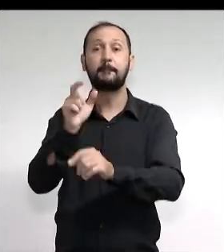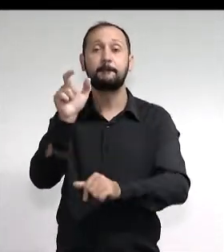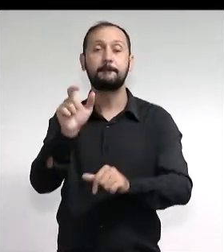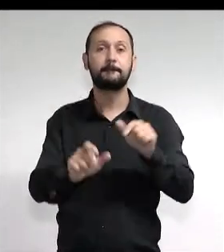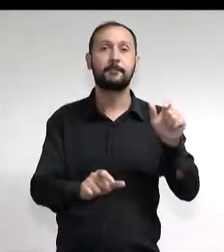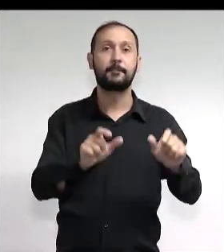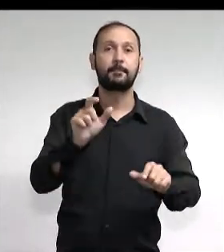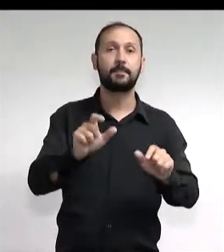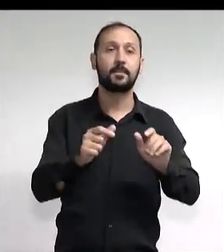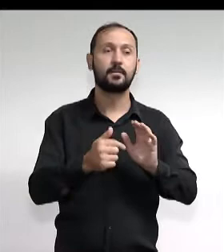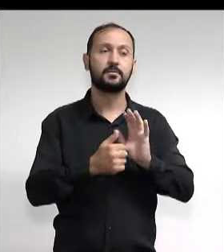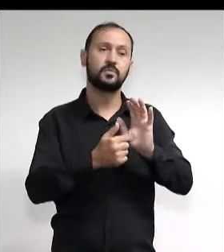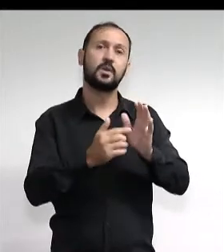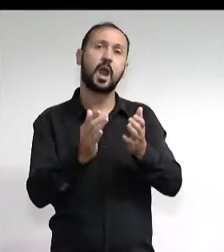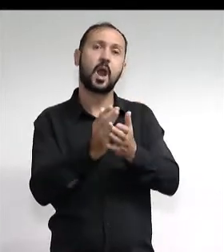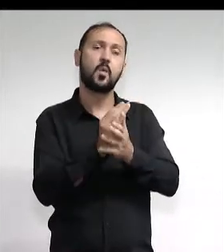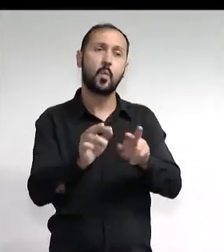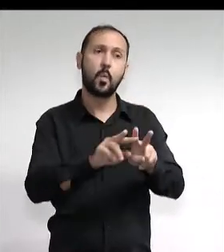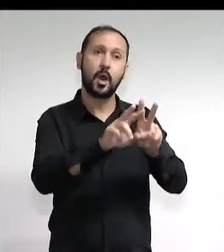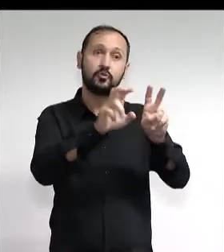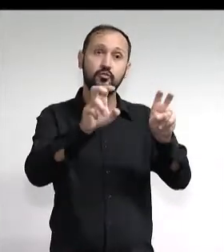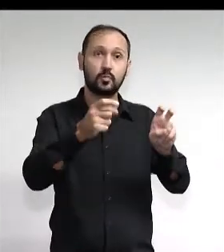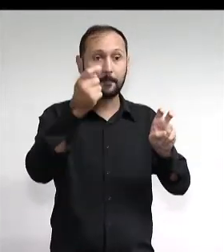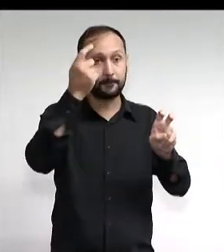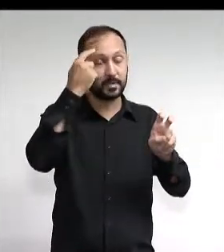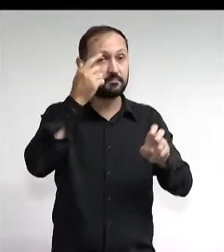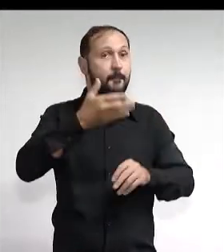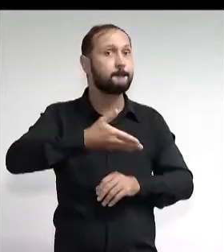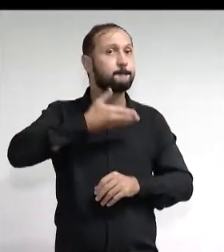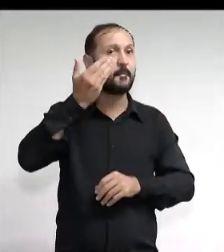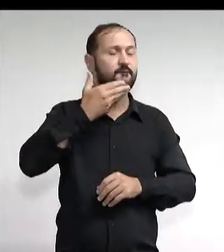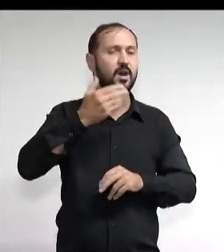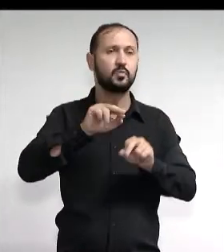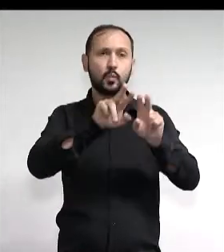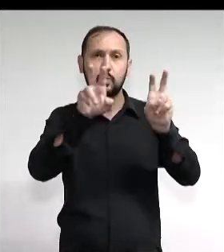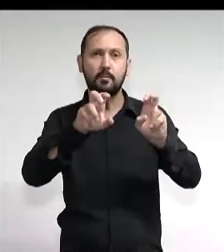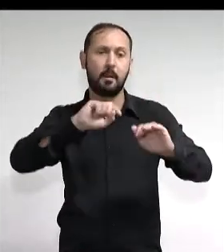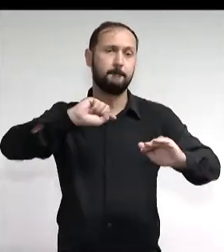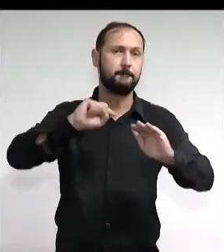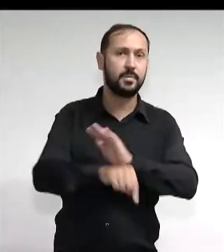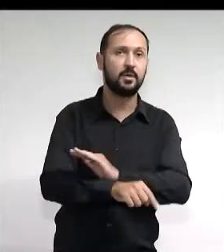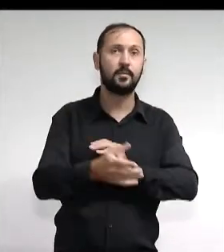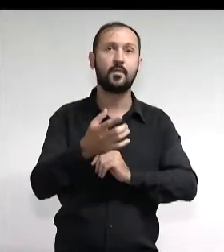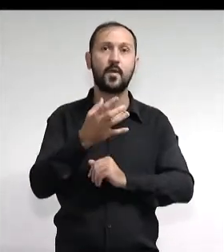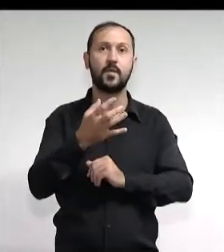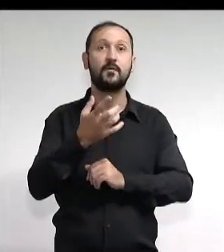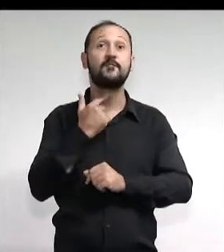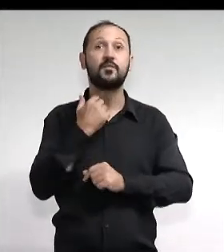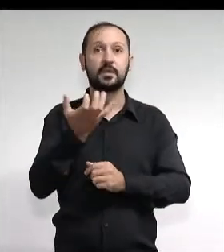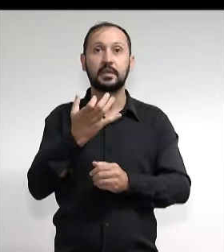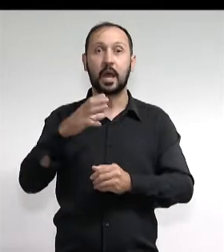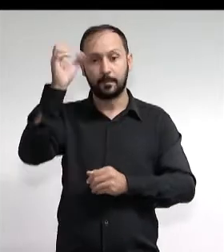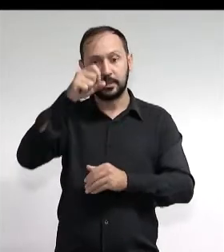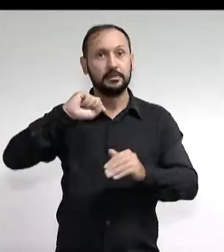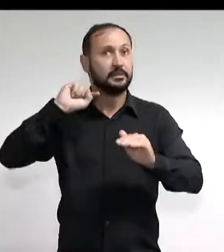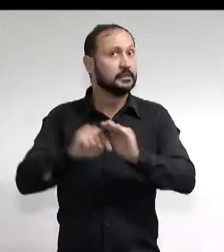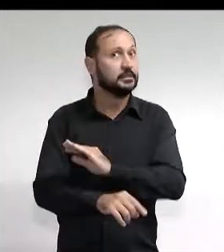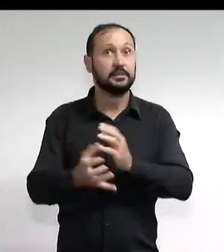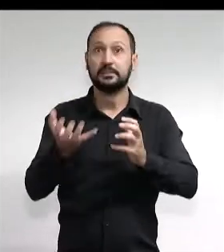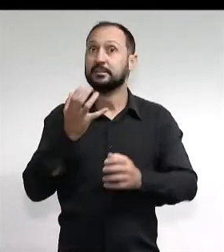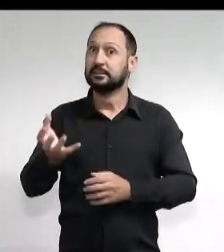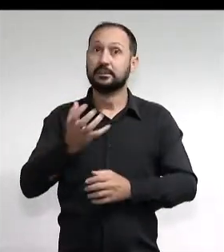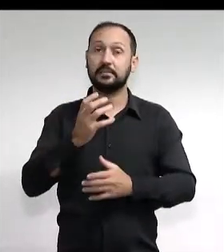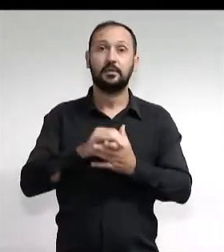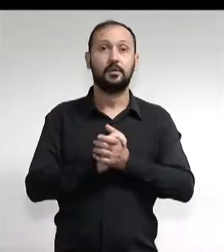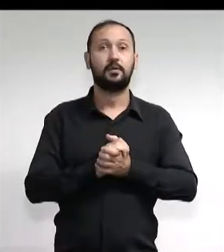descobrir pessoas que apresentam facilidade e pensamento mais profundo, vontade de ter mais